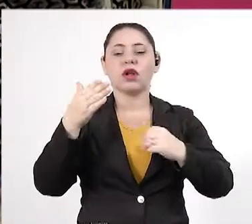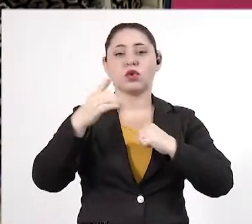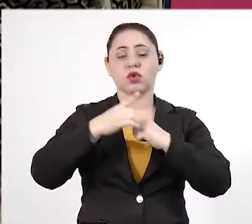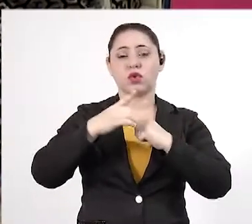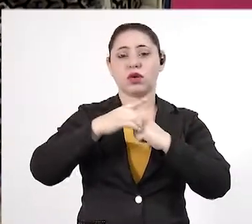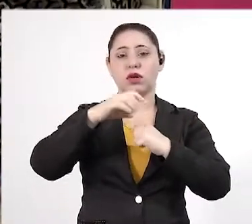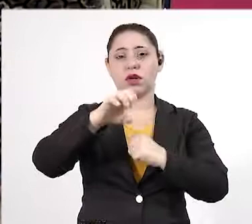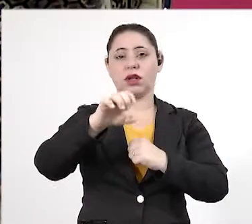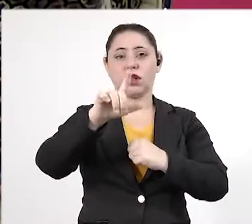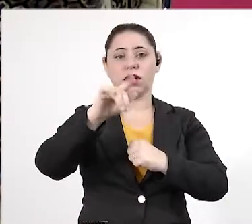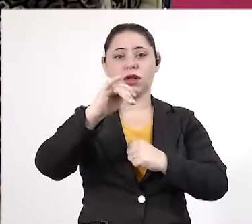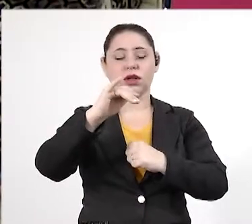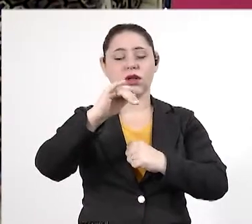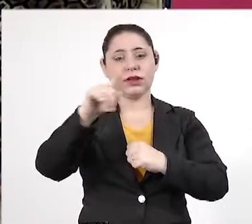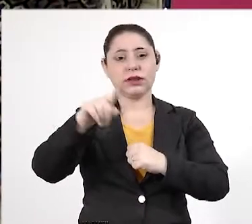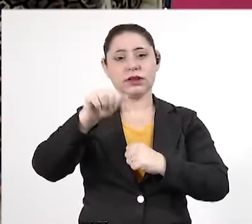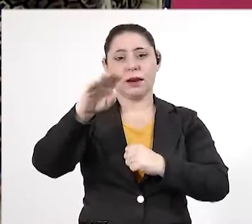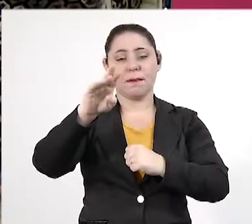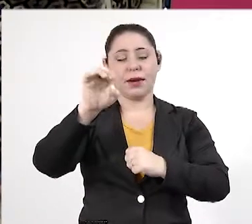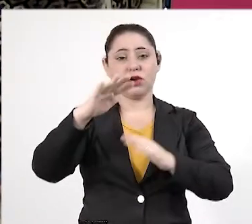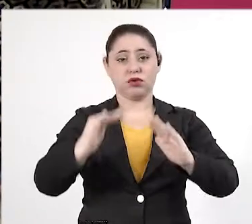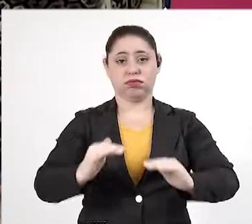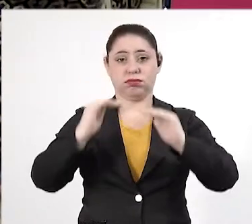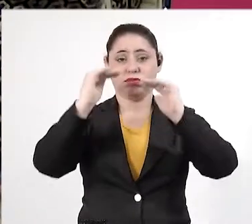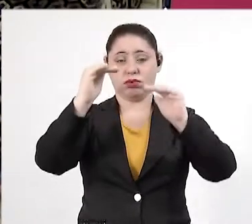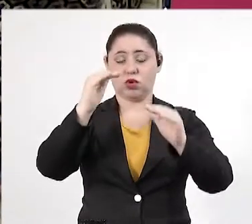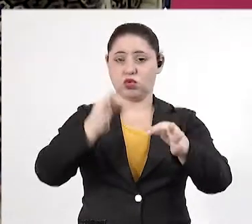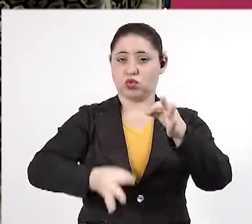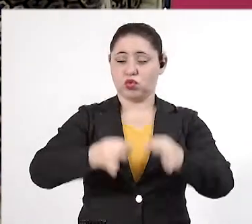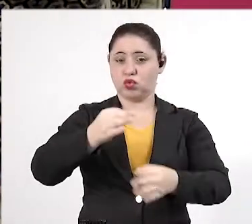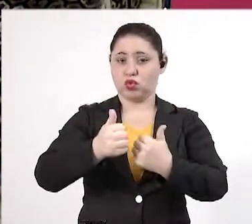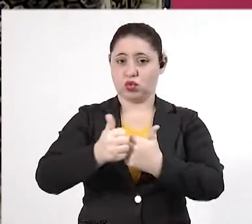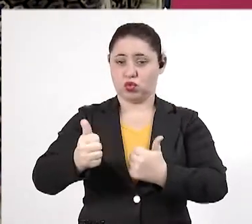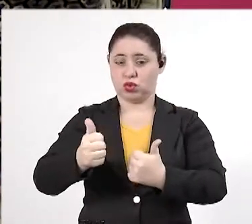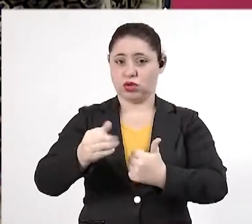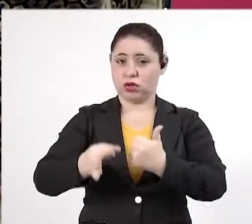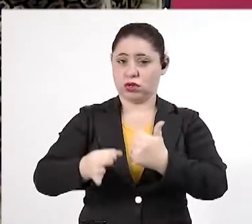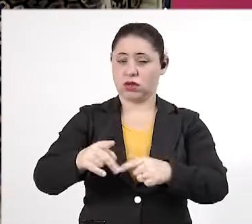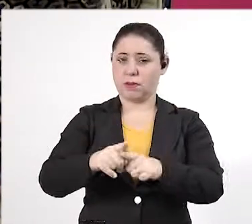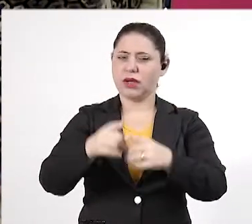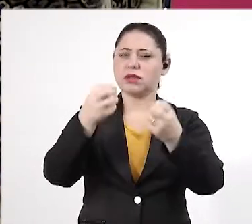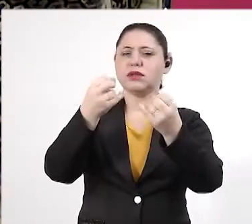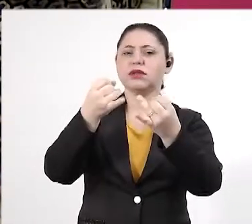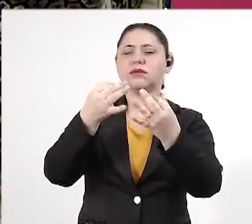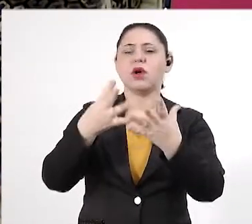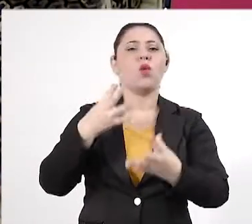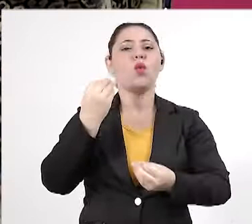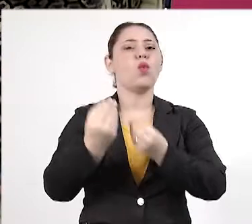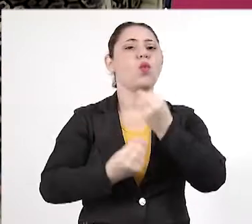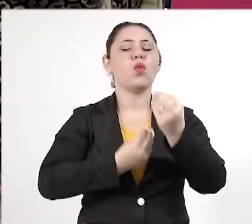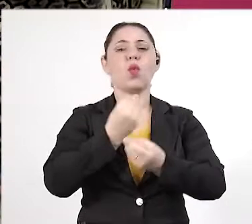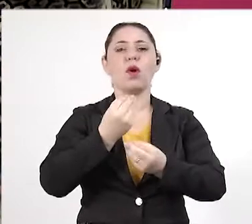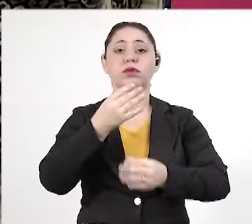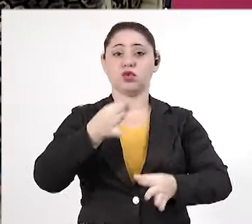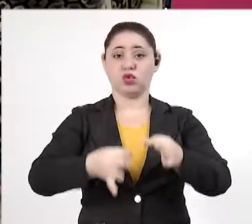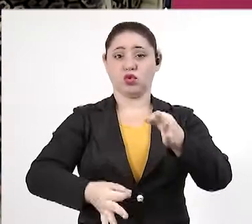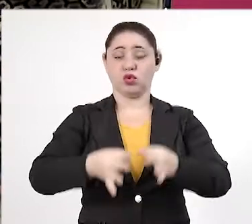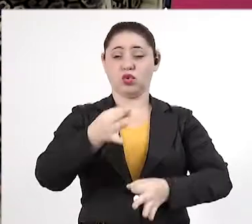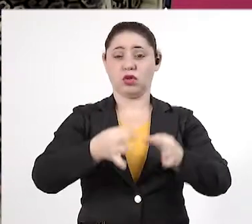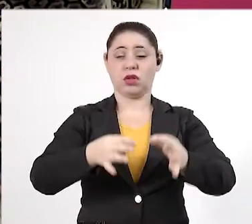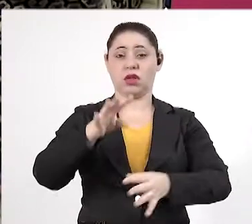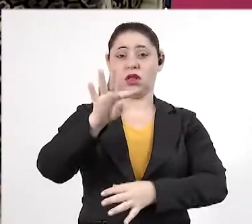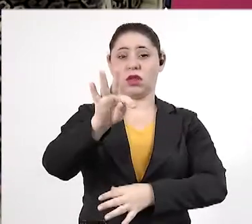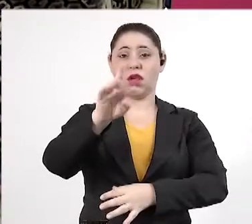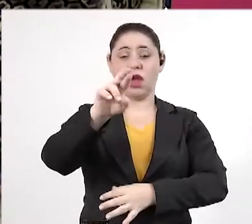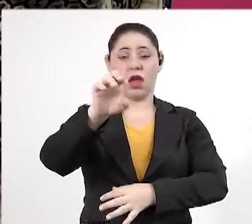com a doutora Elizabeth Anache, desembargadora do Tribunal de Justiça, para que ela possa também contar um pouquinho de como foi ser juíza